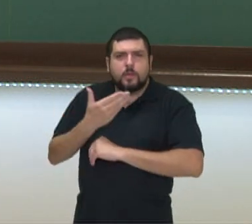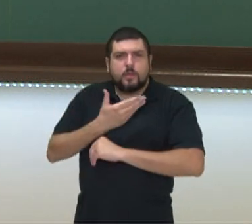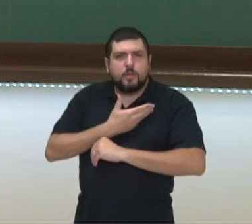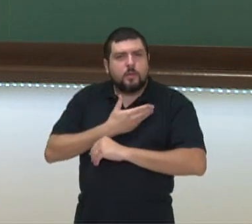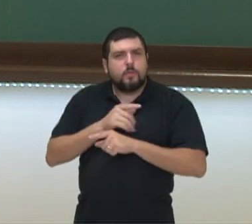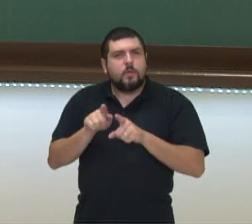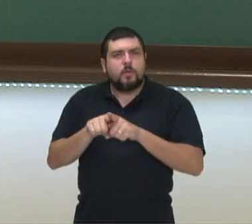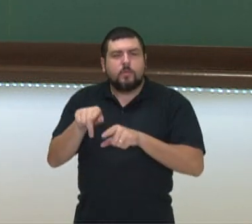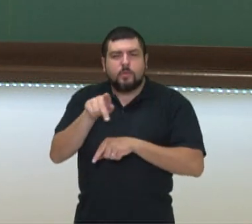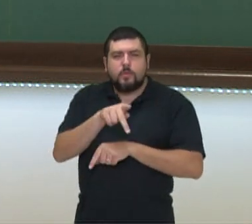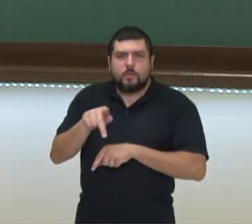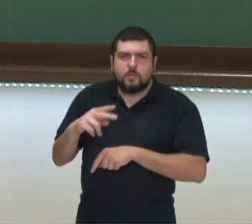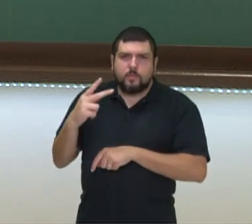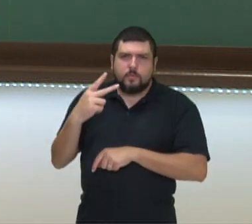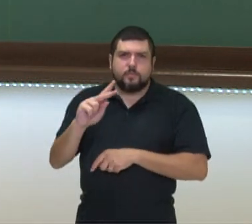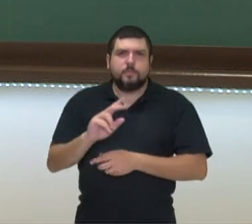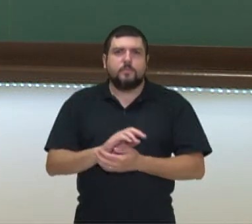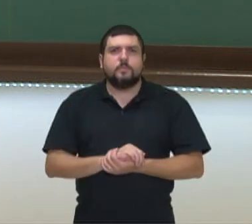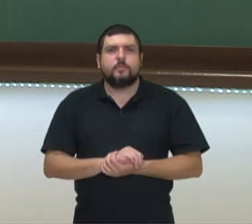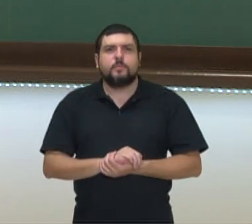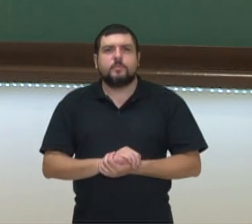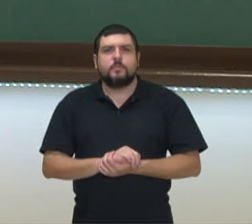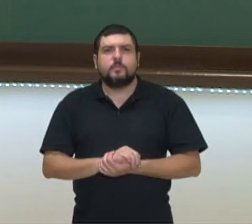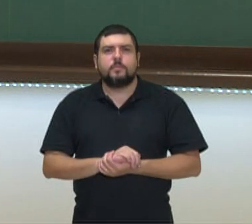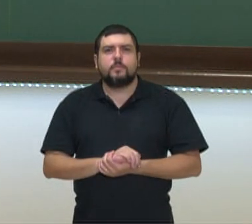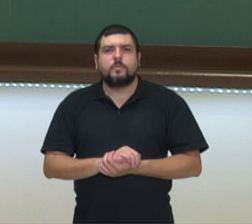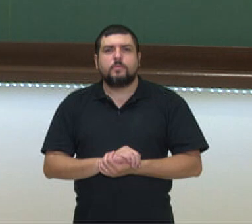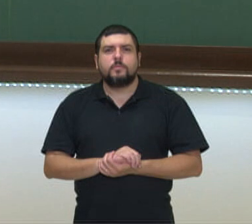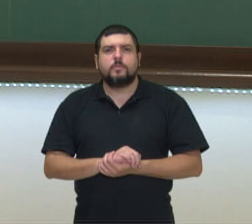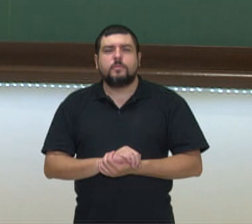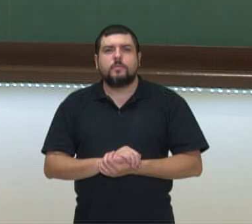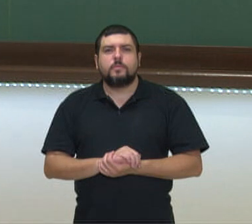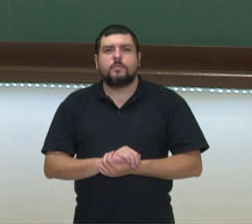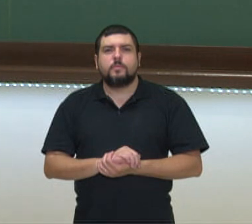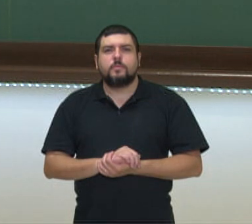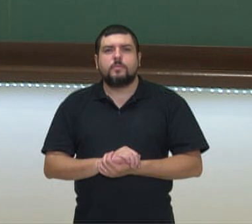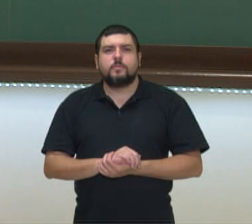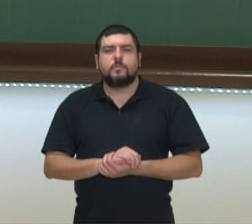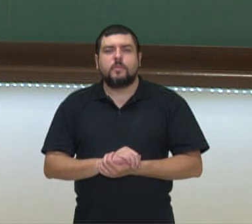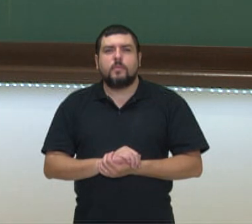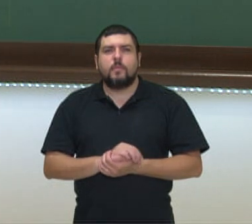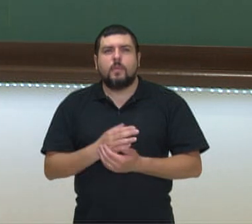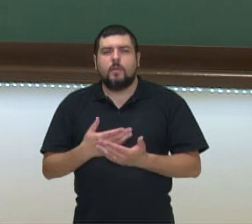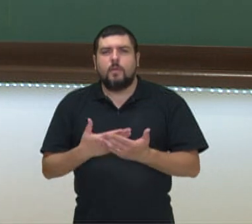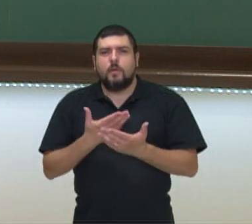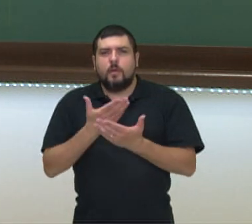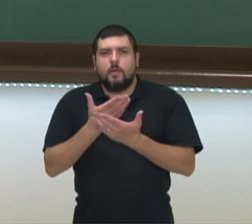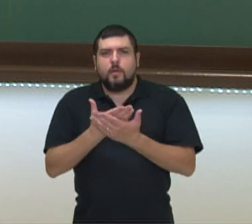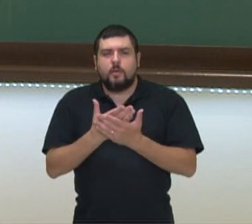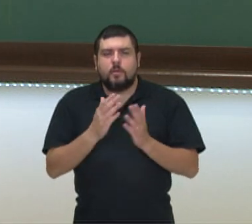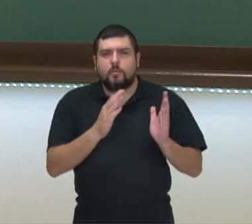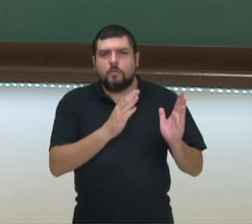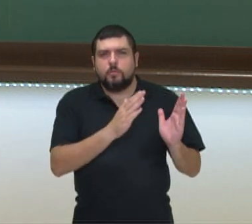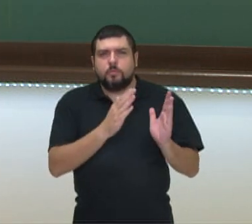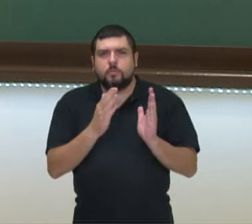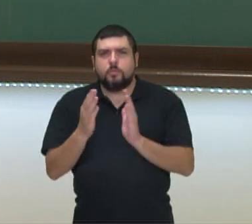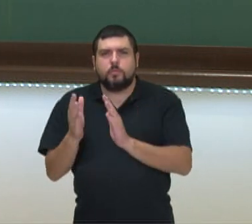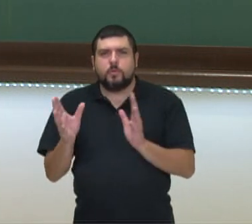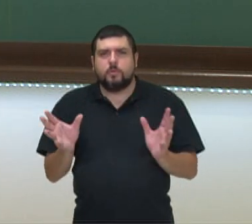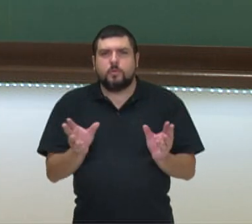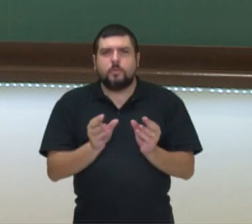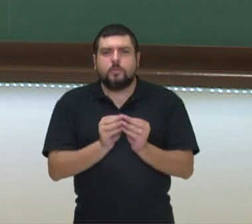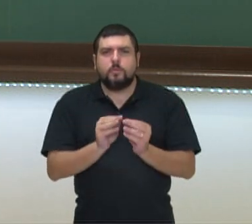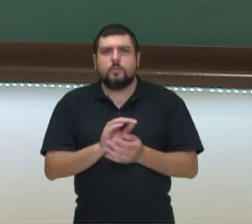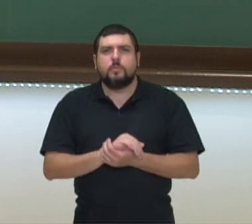conhecimento juntos, beleza? Pessoal, retomando aqui as nossas atividades, né? Retomando aqui o nosso